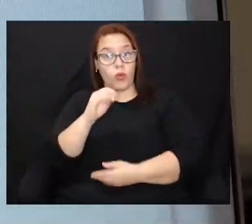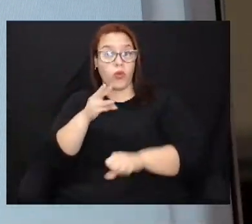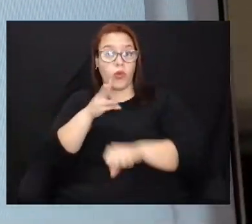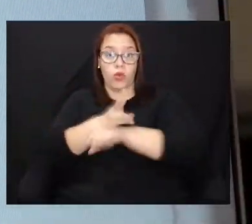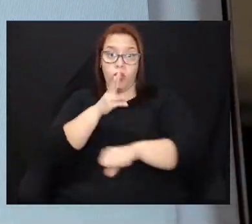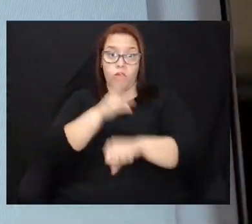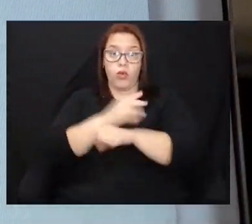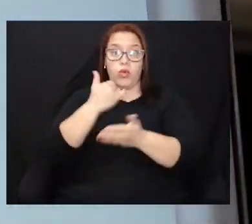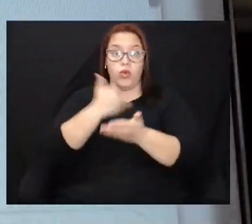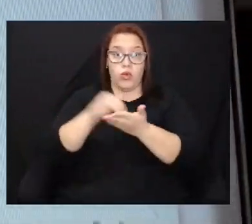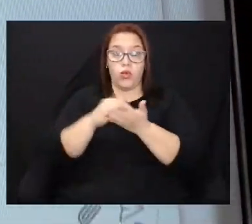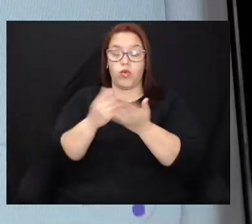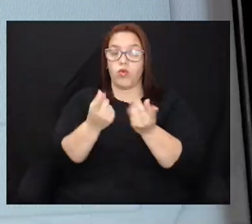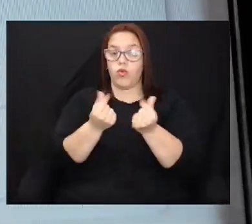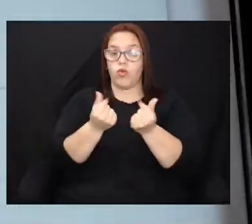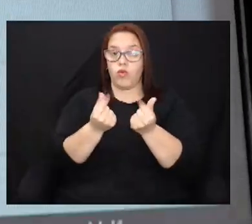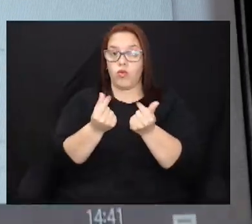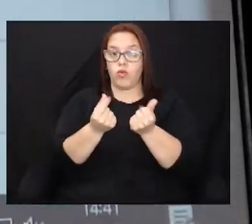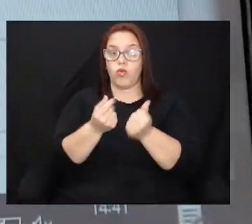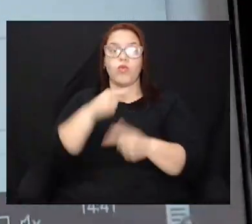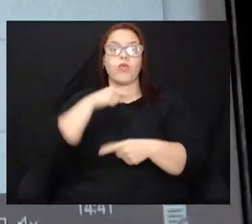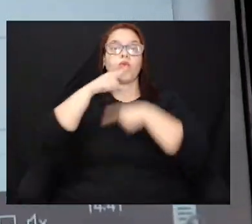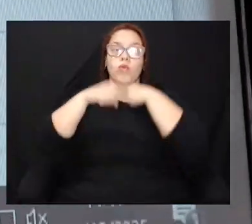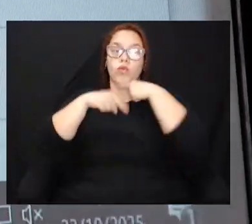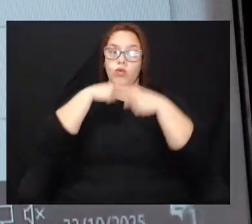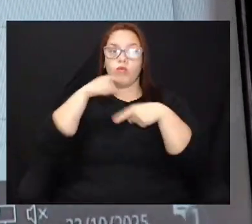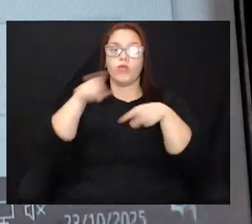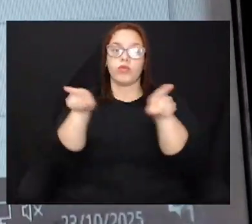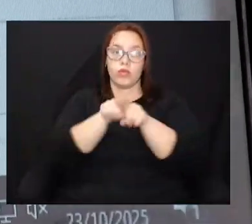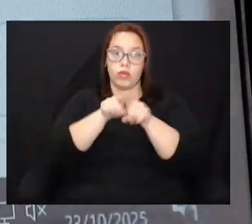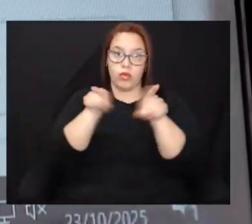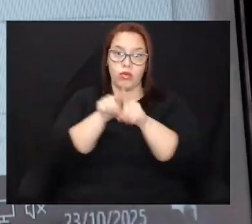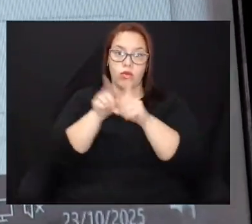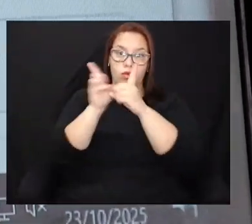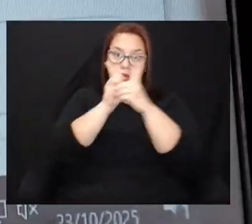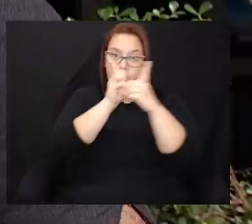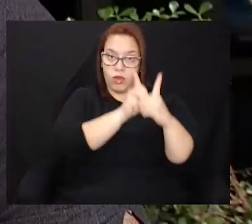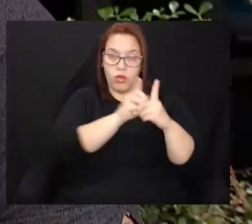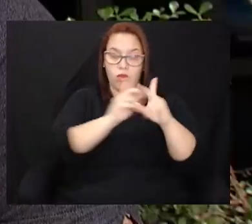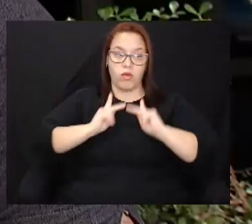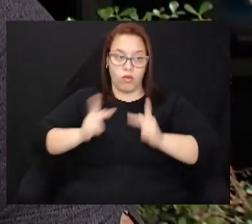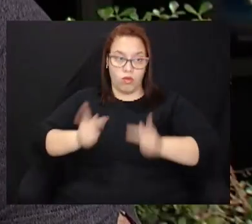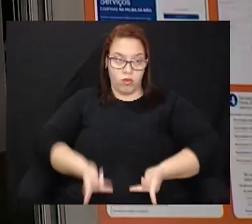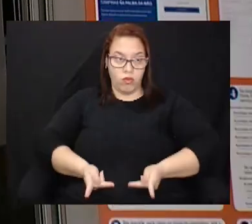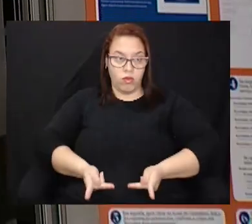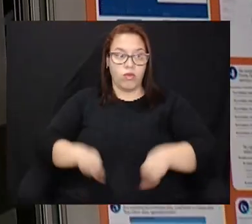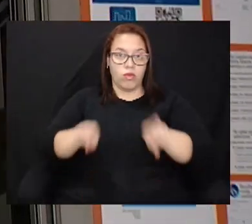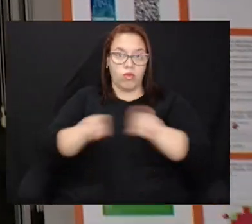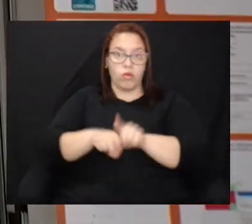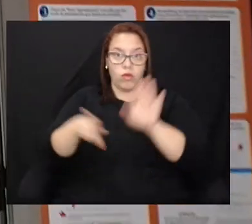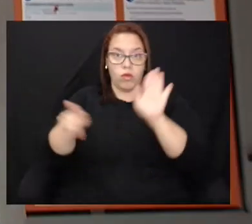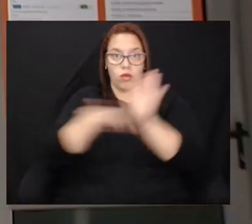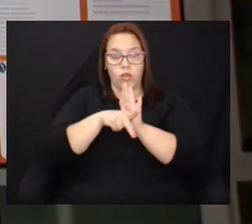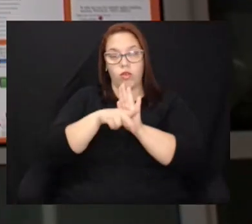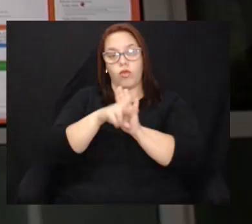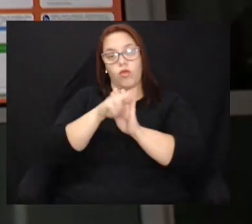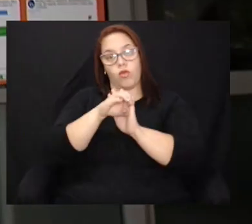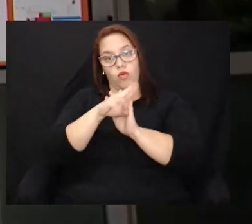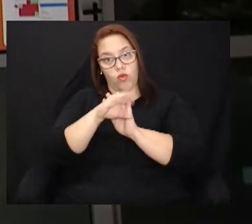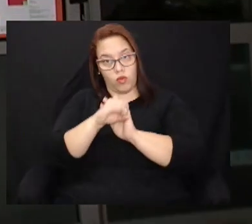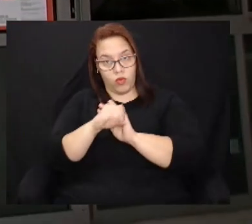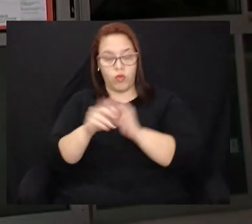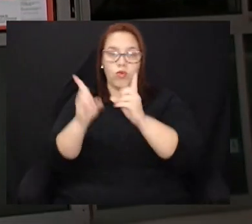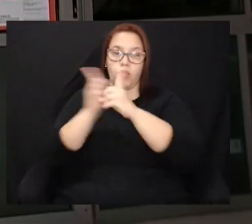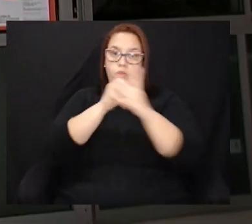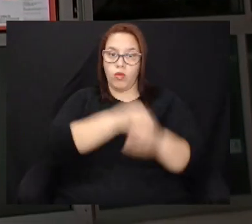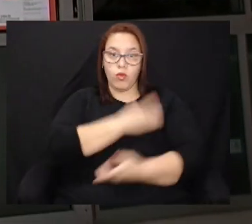que está disponível para dúvidas também, até atendimento humano e atendimento também do próprio robô do chat. O atendimento presencial